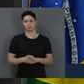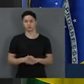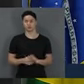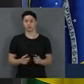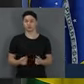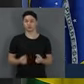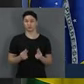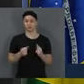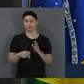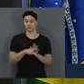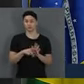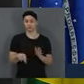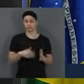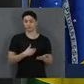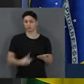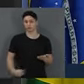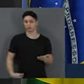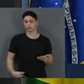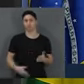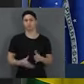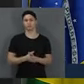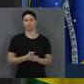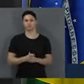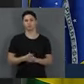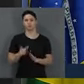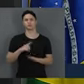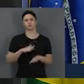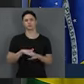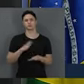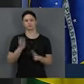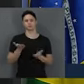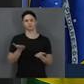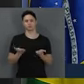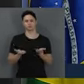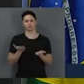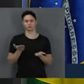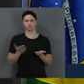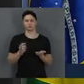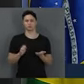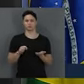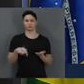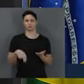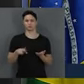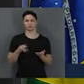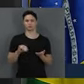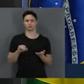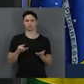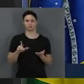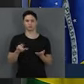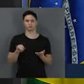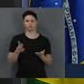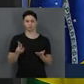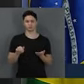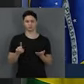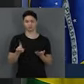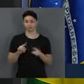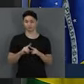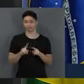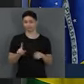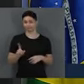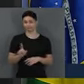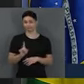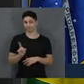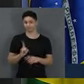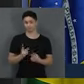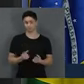governo ficaria mais equilibrada mas não as contas do governo estão